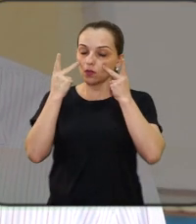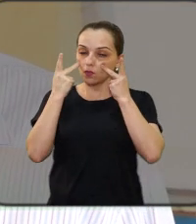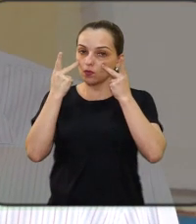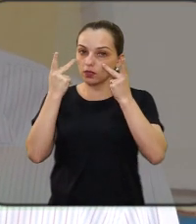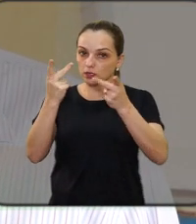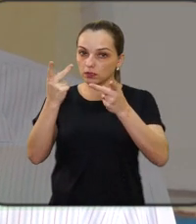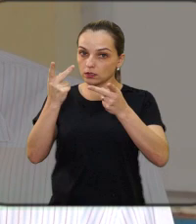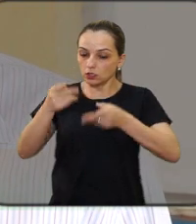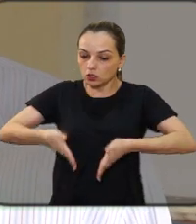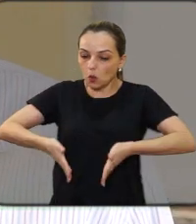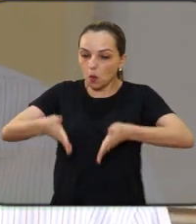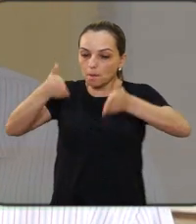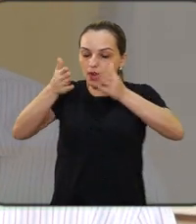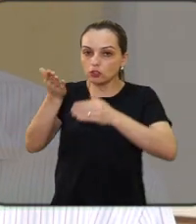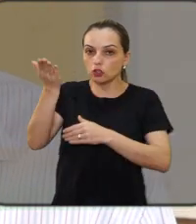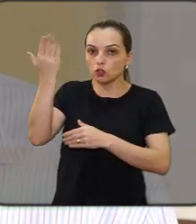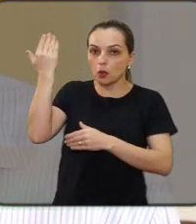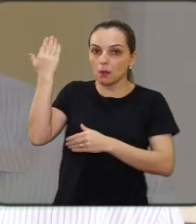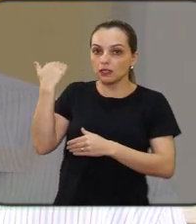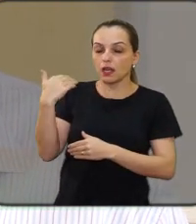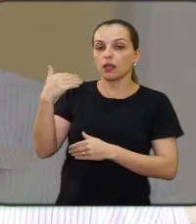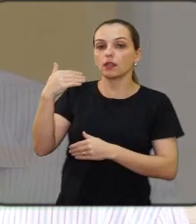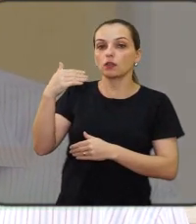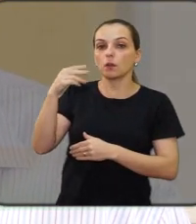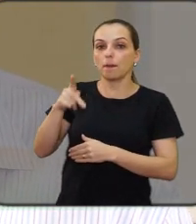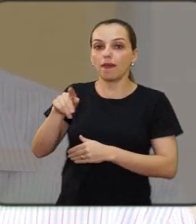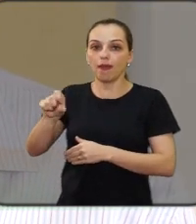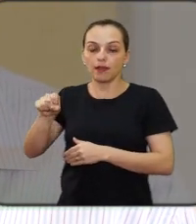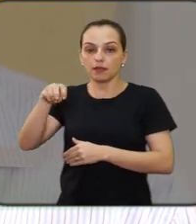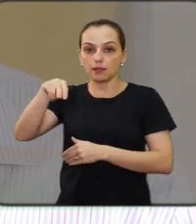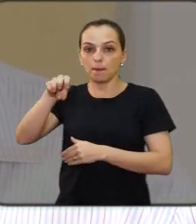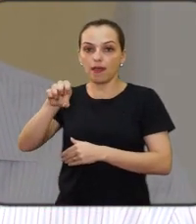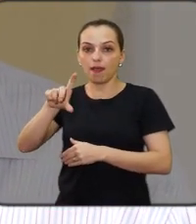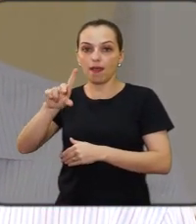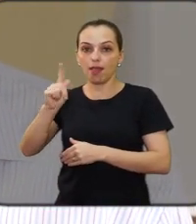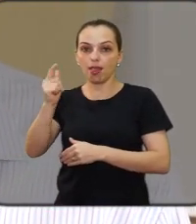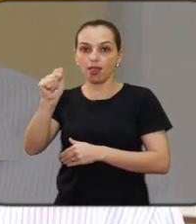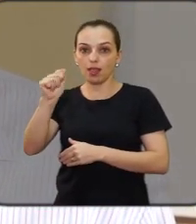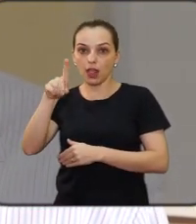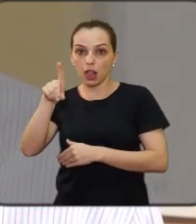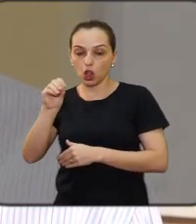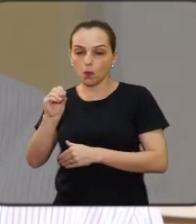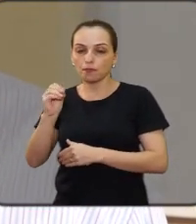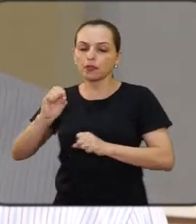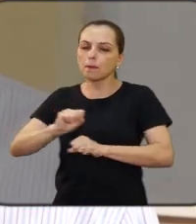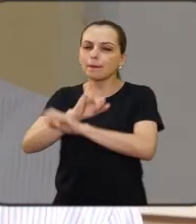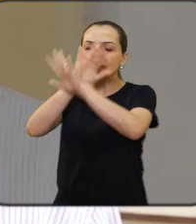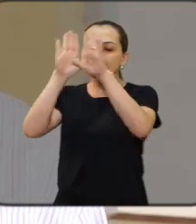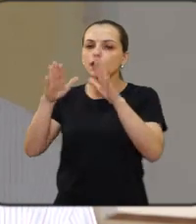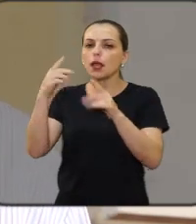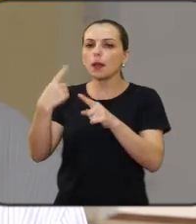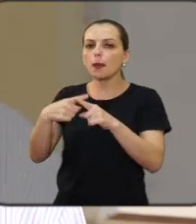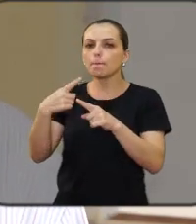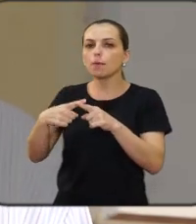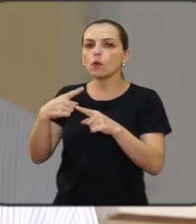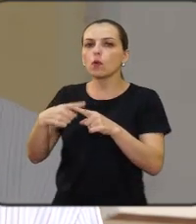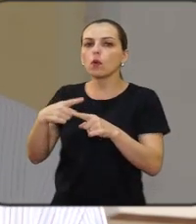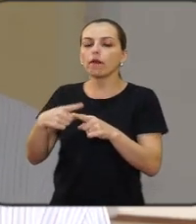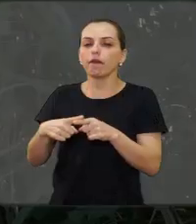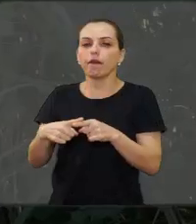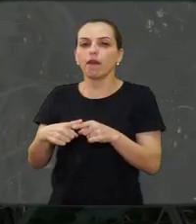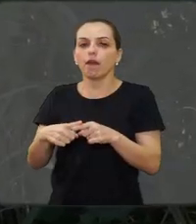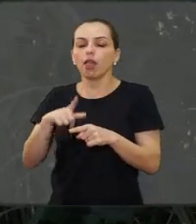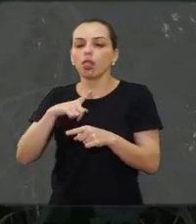Estou visitando o antigo prédio do Melhado para tirar algumas dúvidas, porque estão questionando,